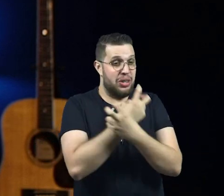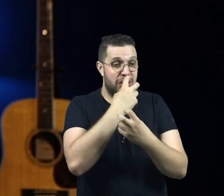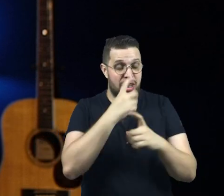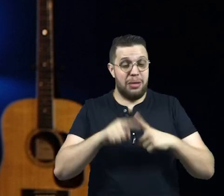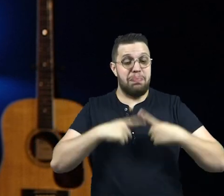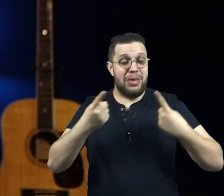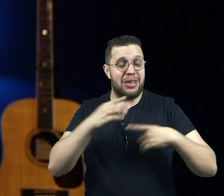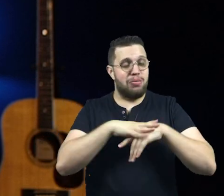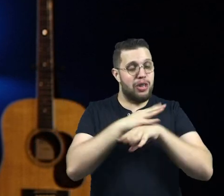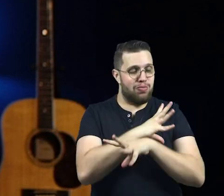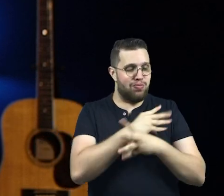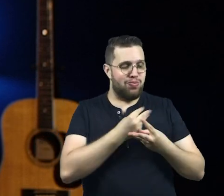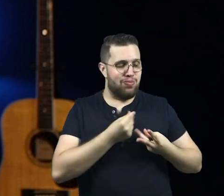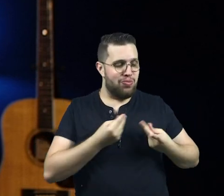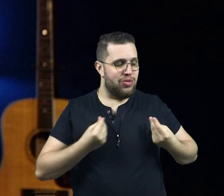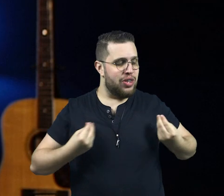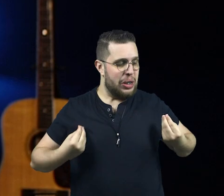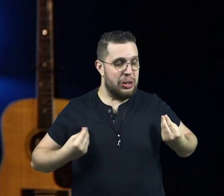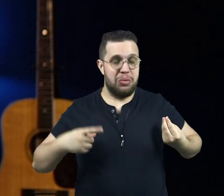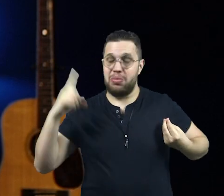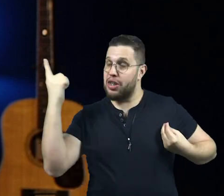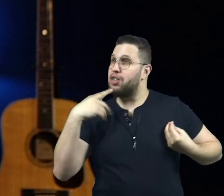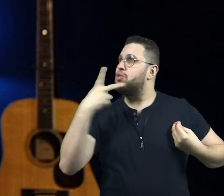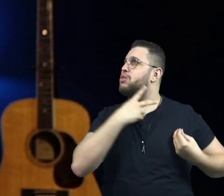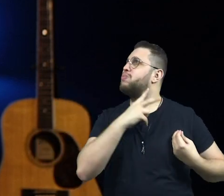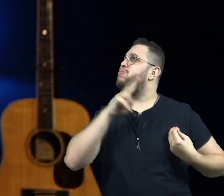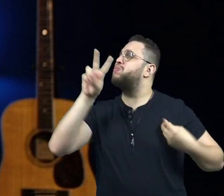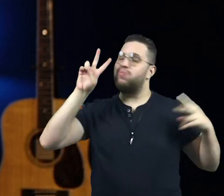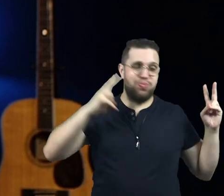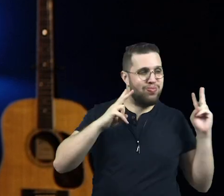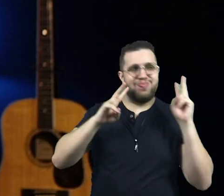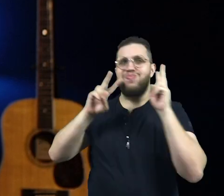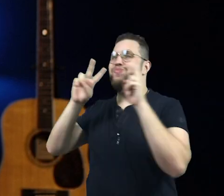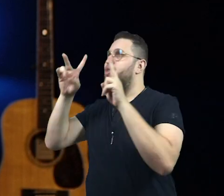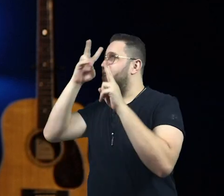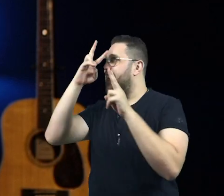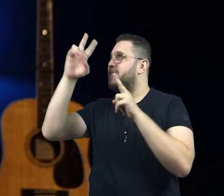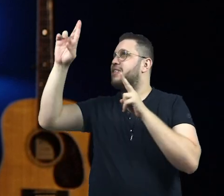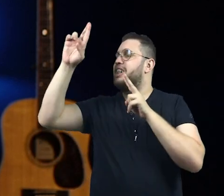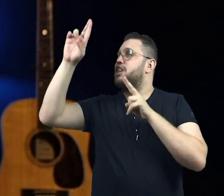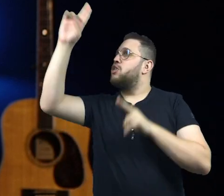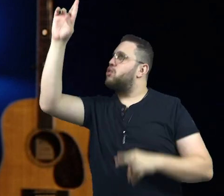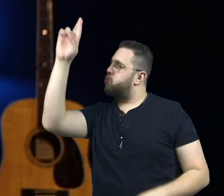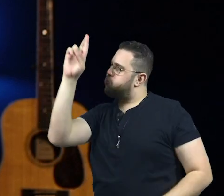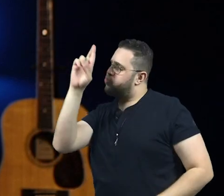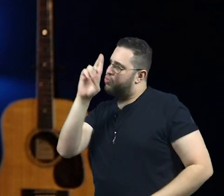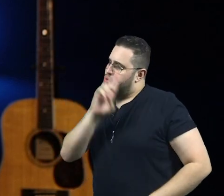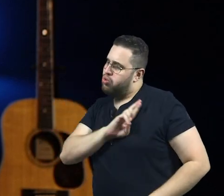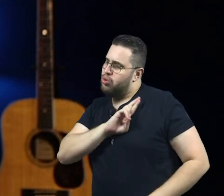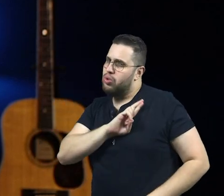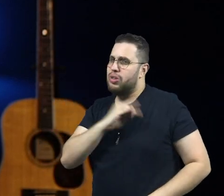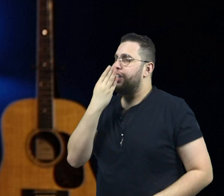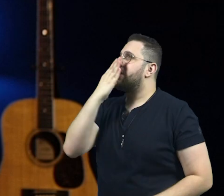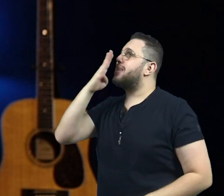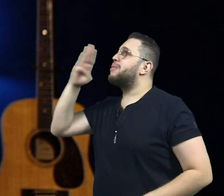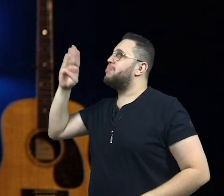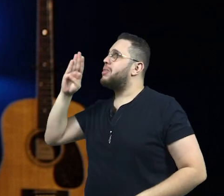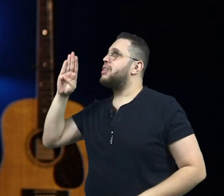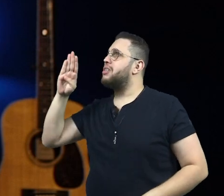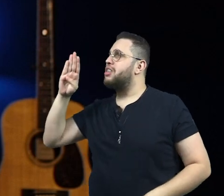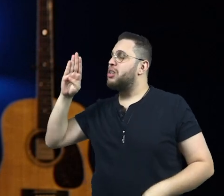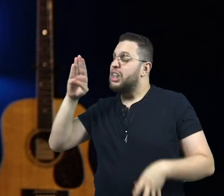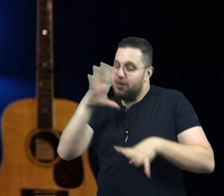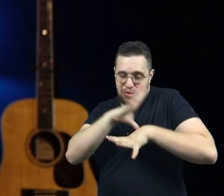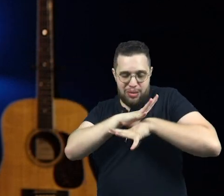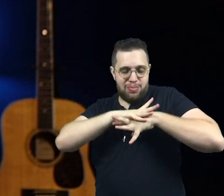curará. Eles se voltarão para o Senhor e Ele responderá às suas súplicas e os